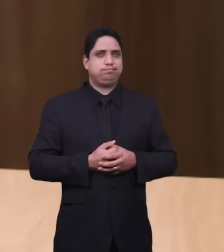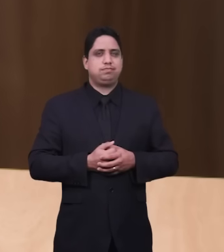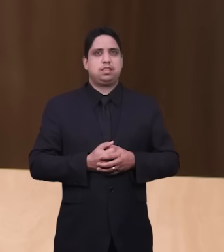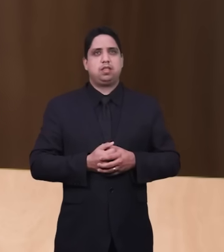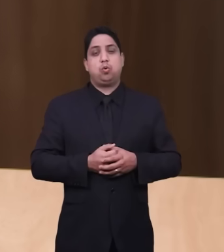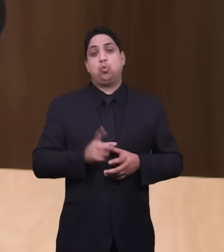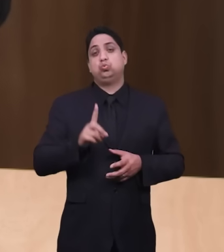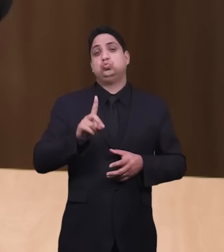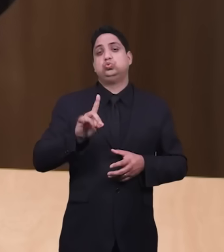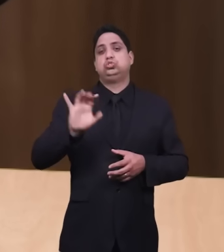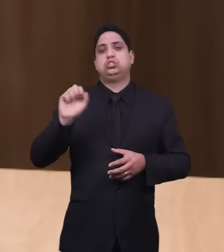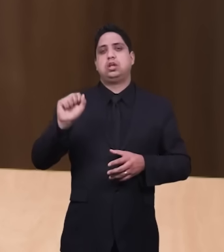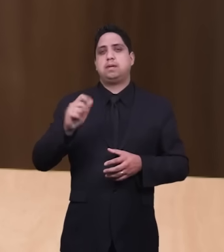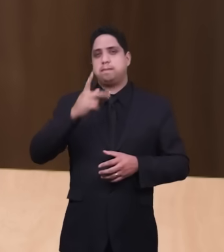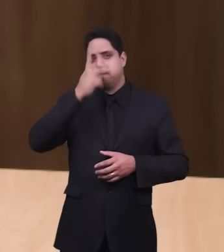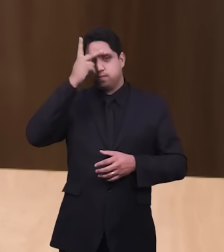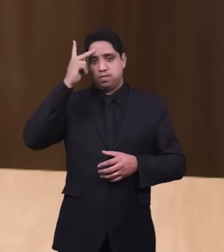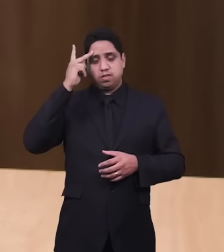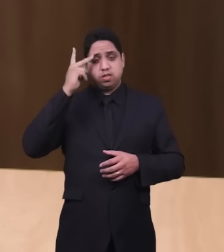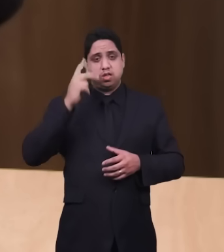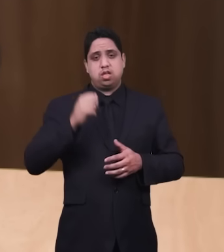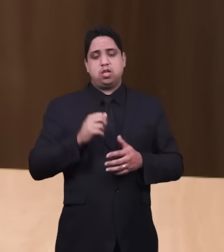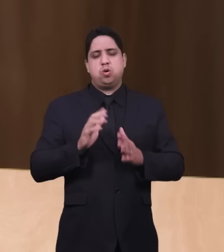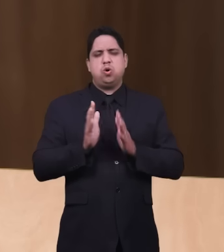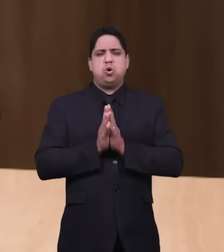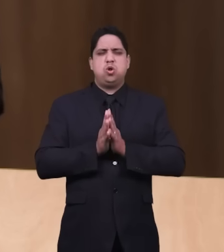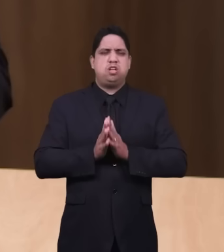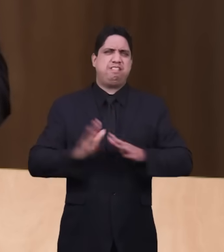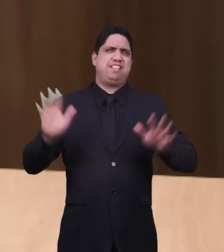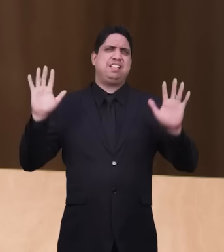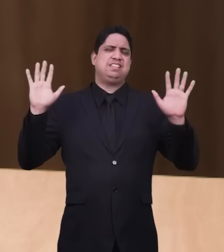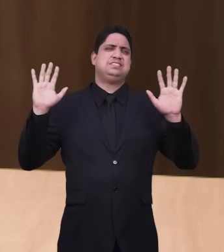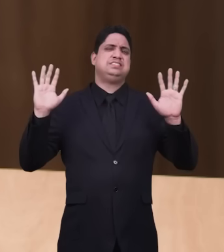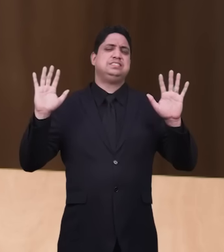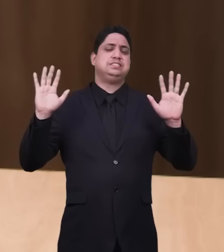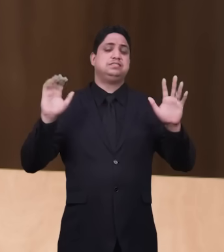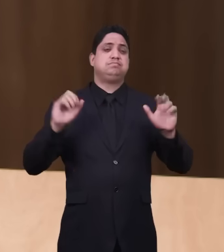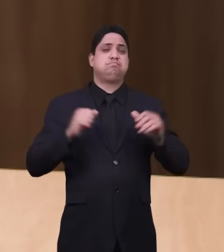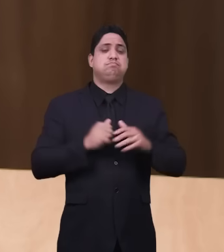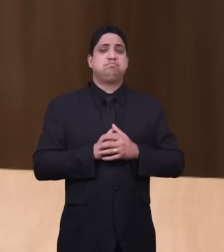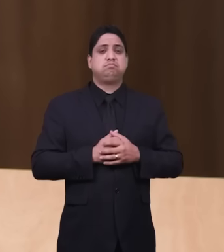alguém orou levantar as mãos e tal, isso é uma coisa, pode